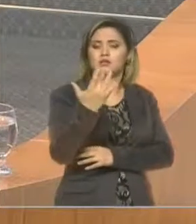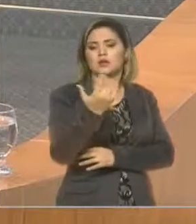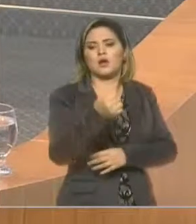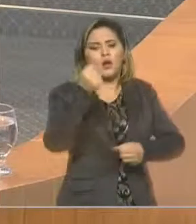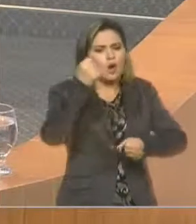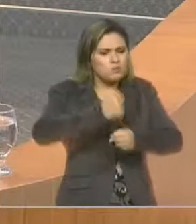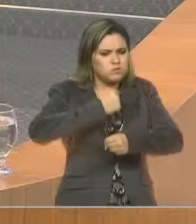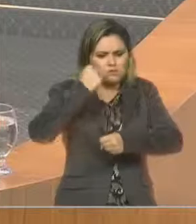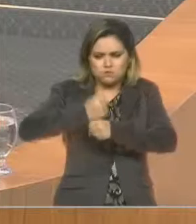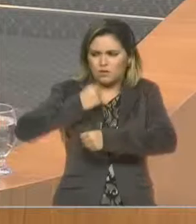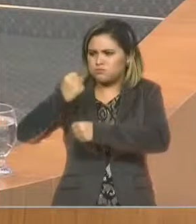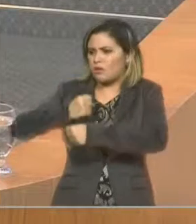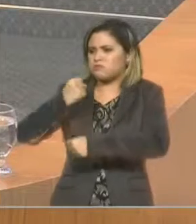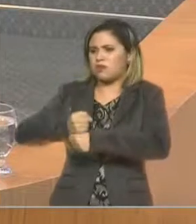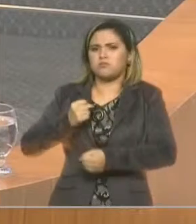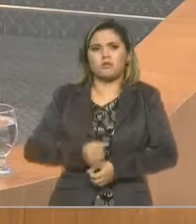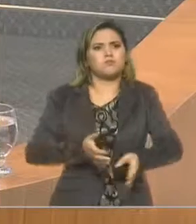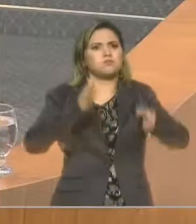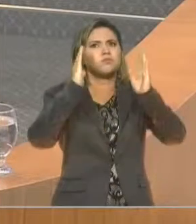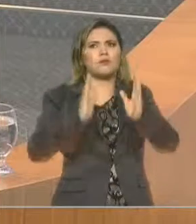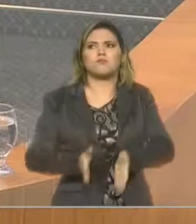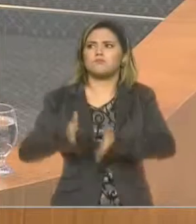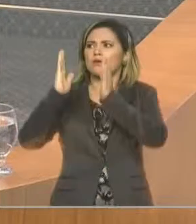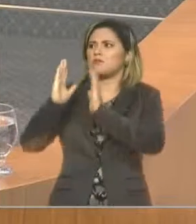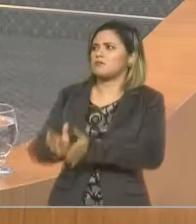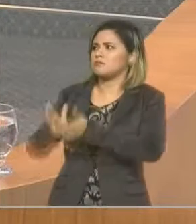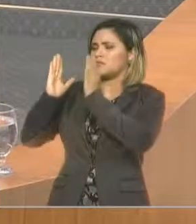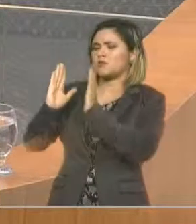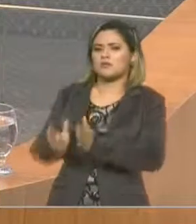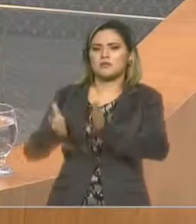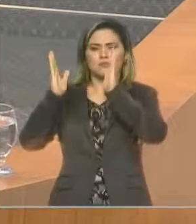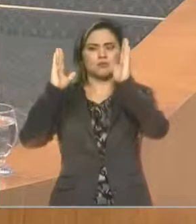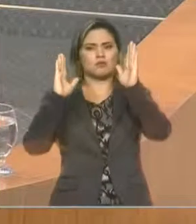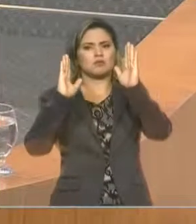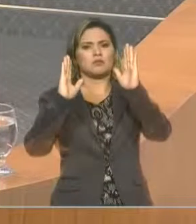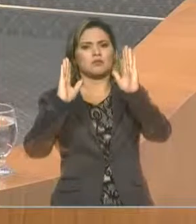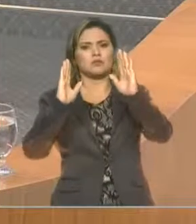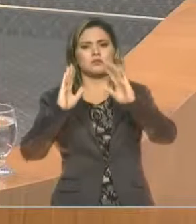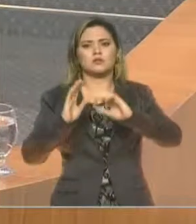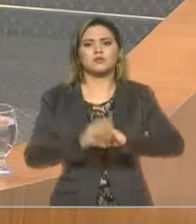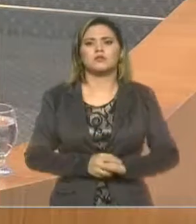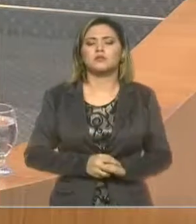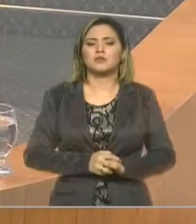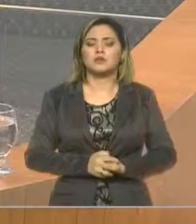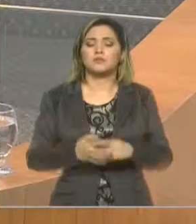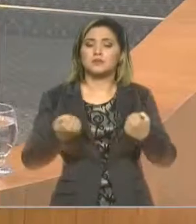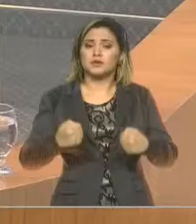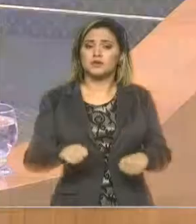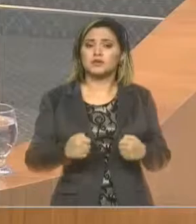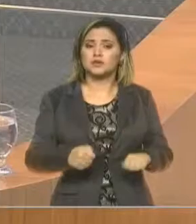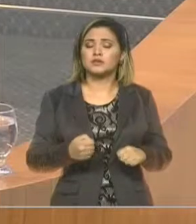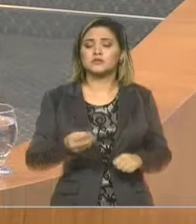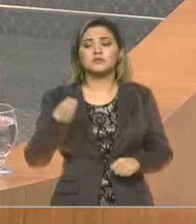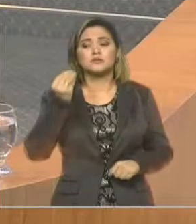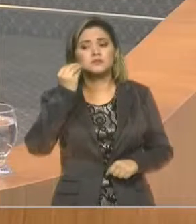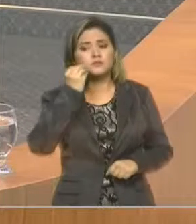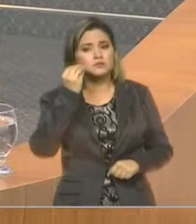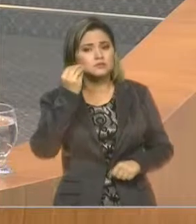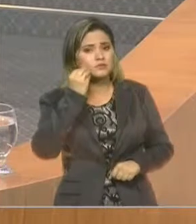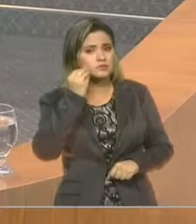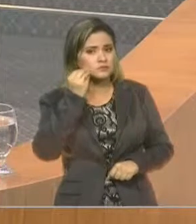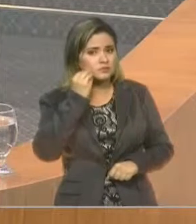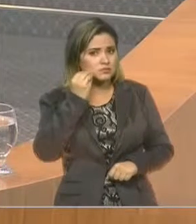uma ilha numa cidade de asfalto gigante, uma cidadela de asfalto, eles têm que ser verificados no